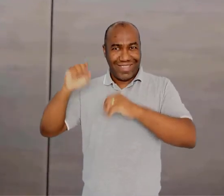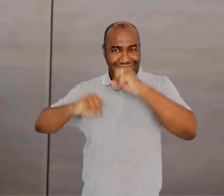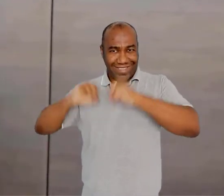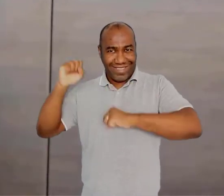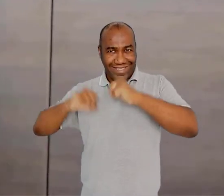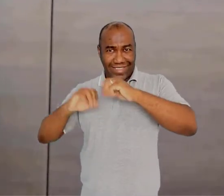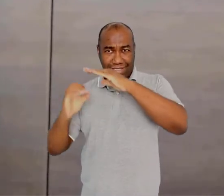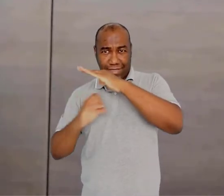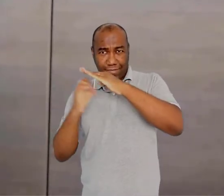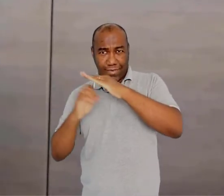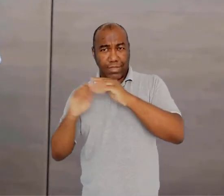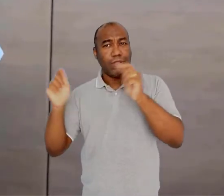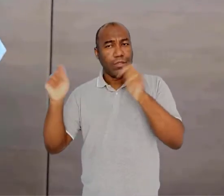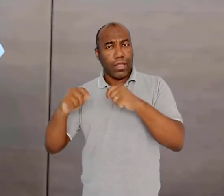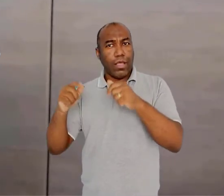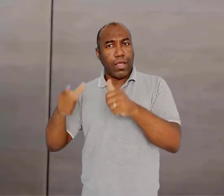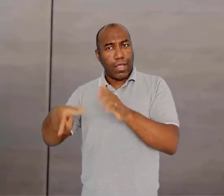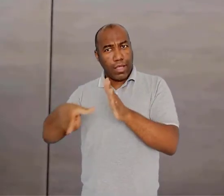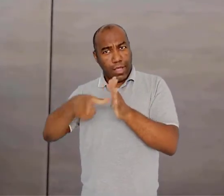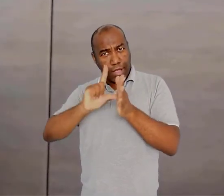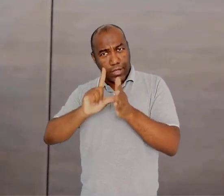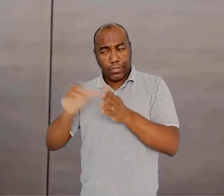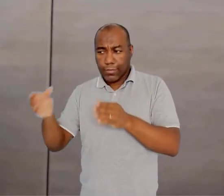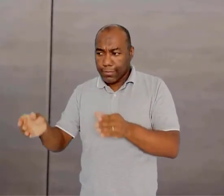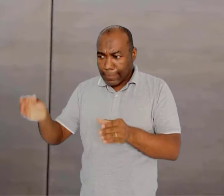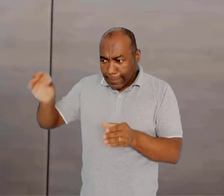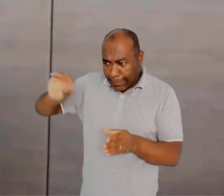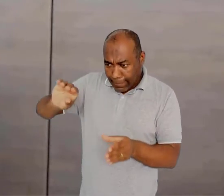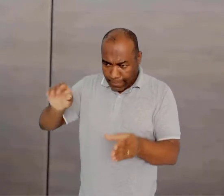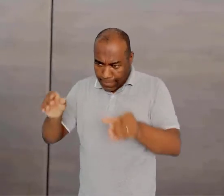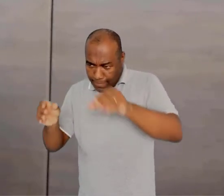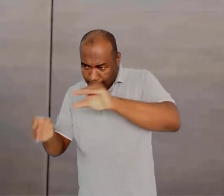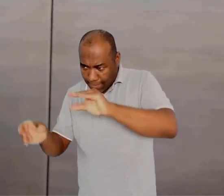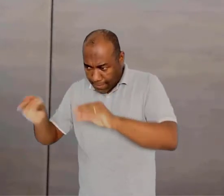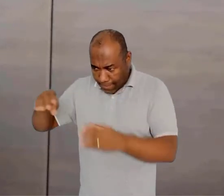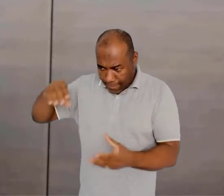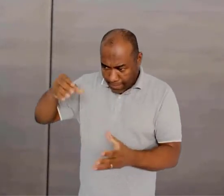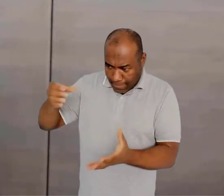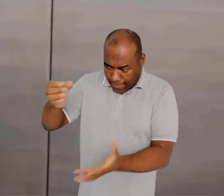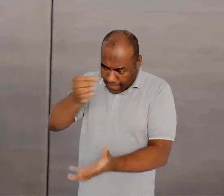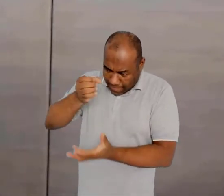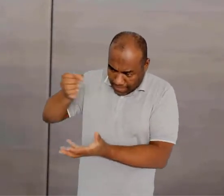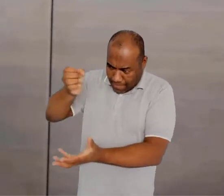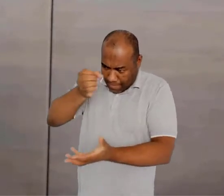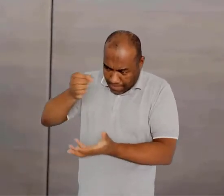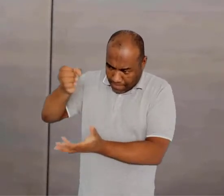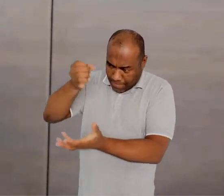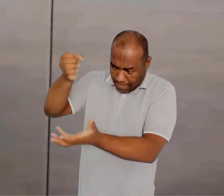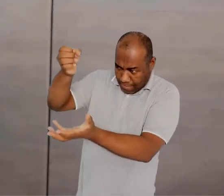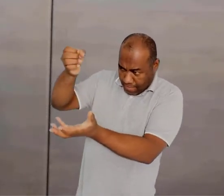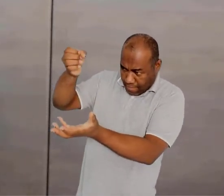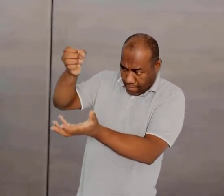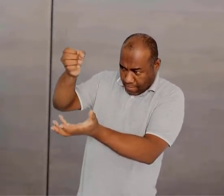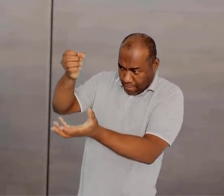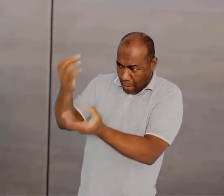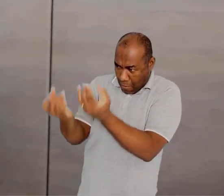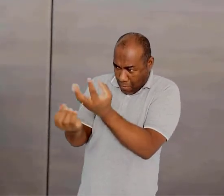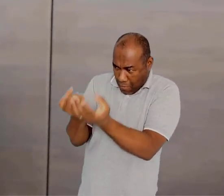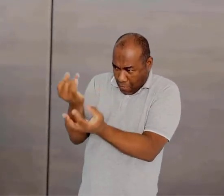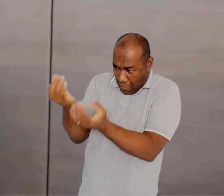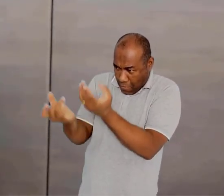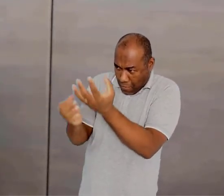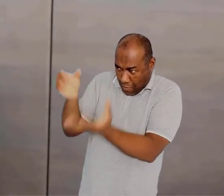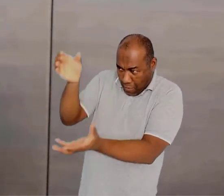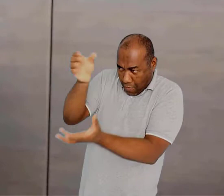gente prevê essa reação química antes de fazer ela propriamente dita, porque se ela for perigosa, e aí eu